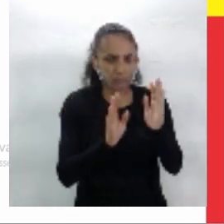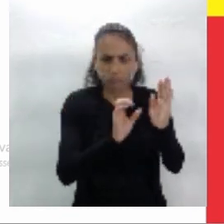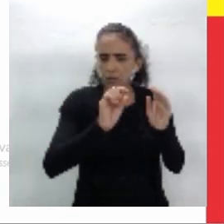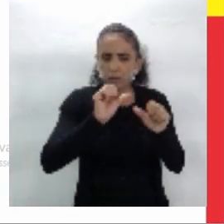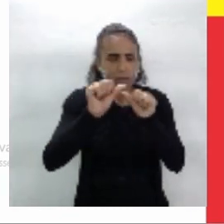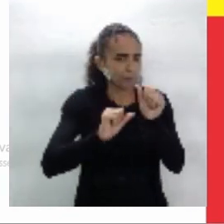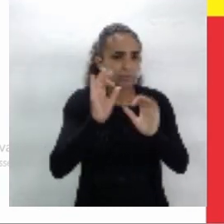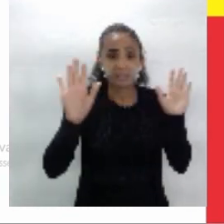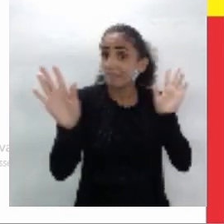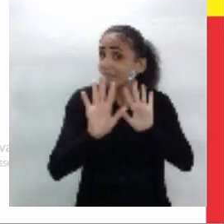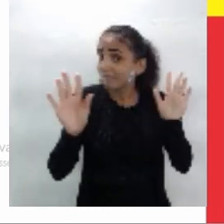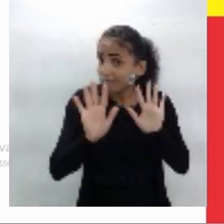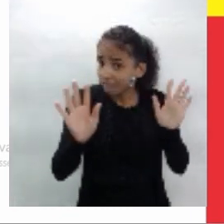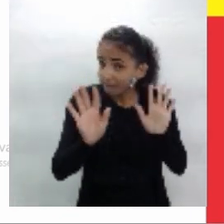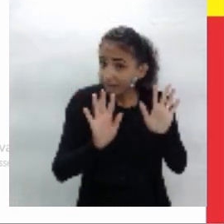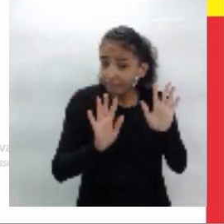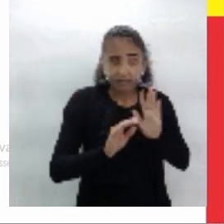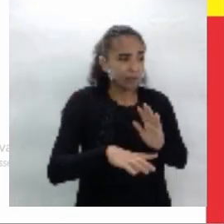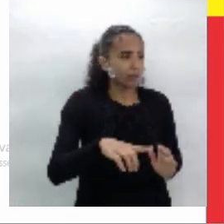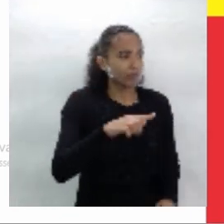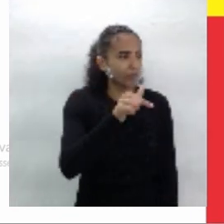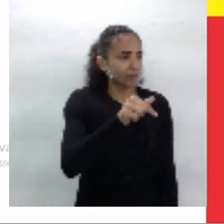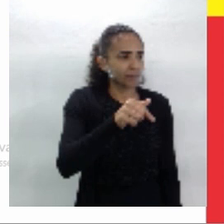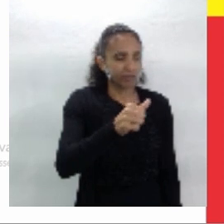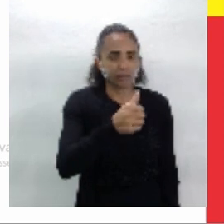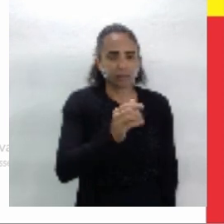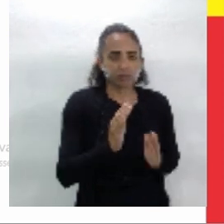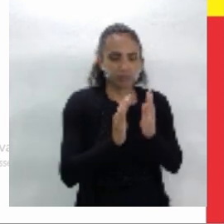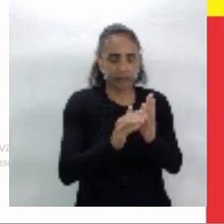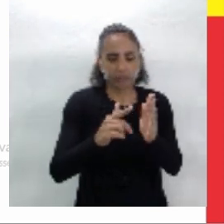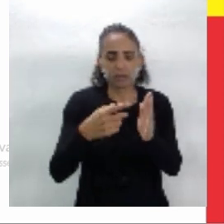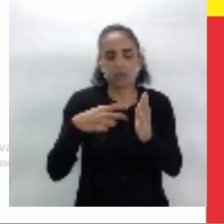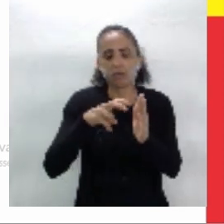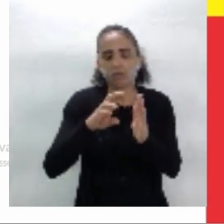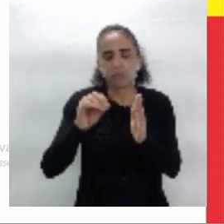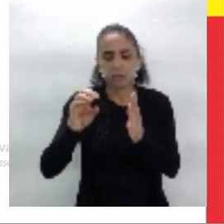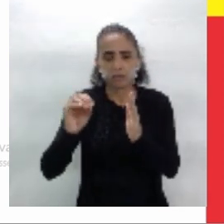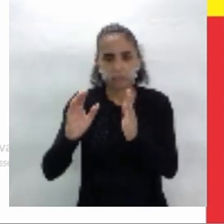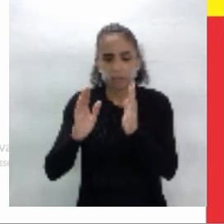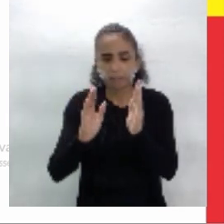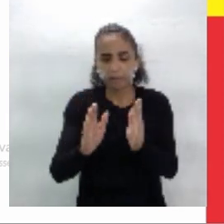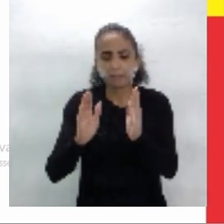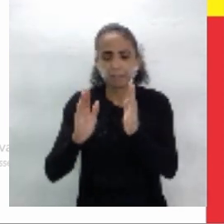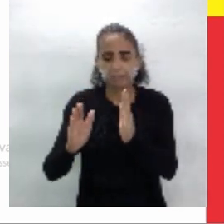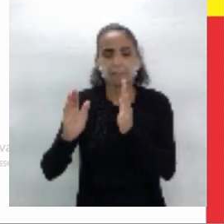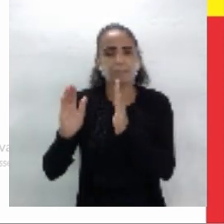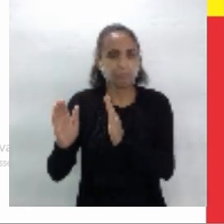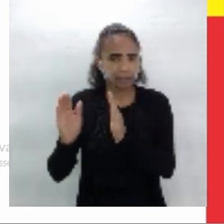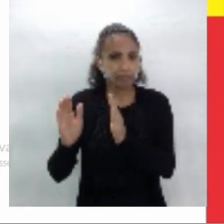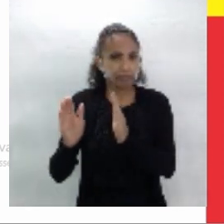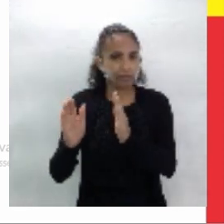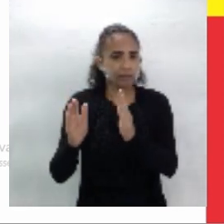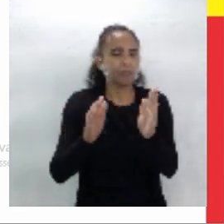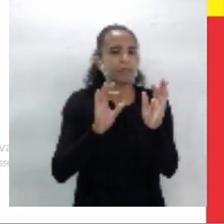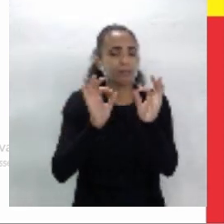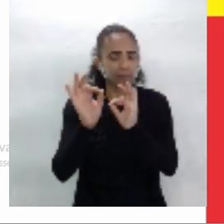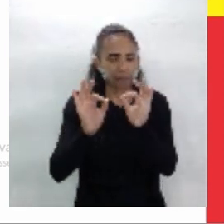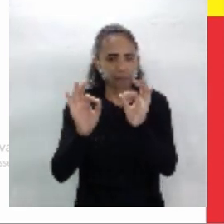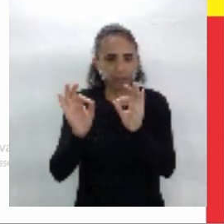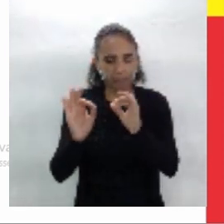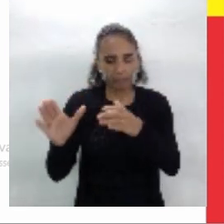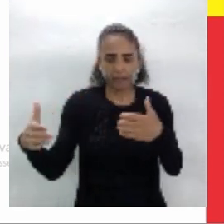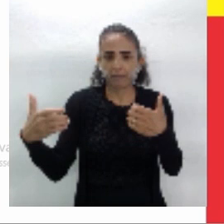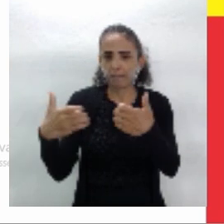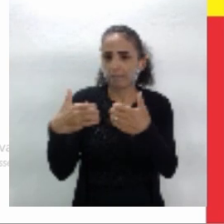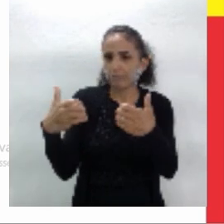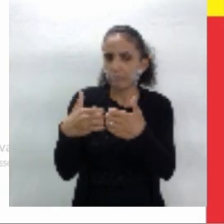vai mudar são o 1, o 2 e o 5, para a gente ver qual é o número de potência de 10 mais